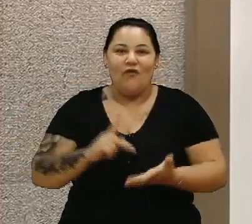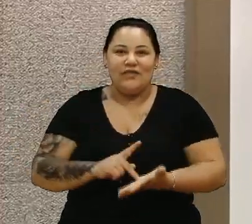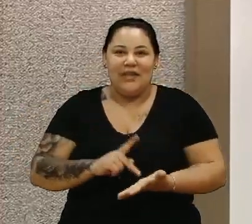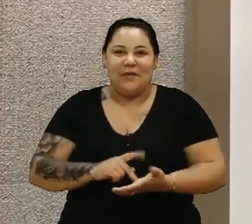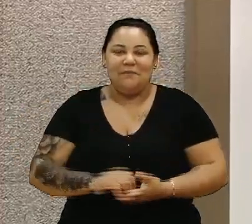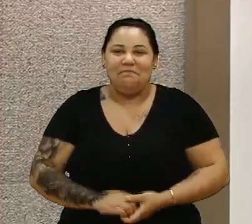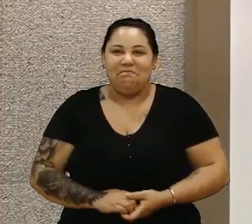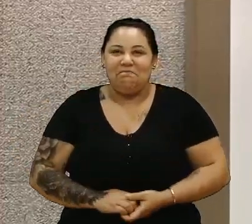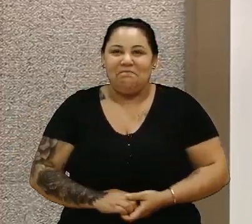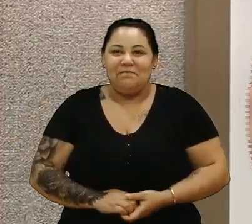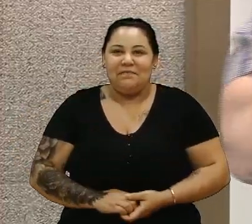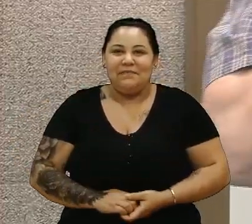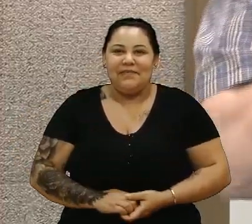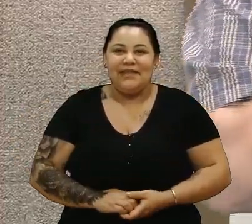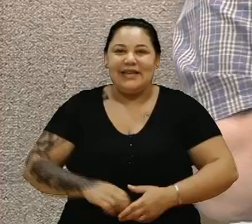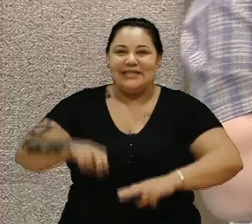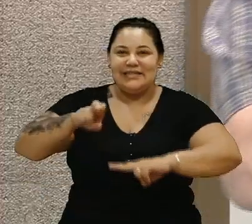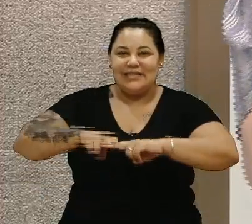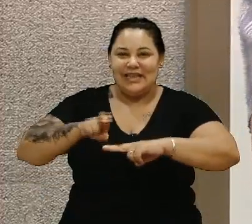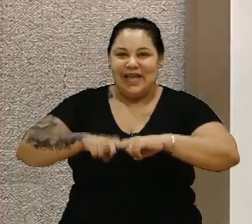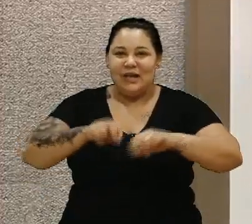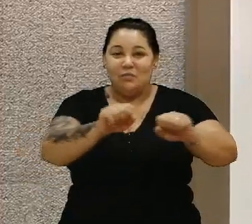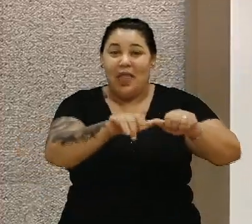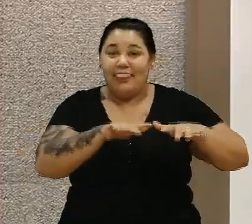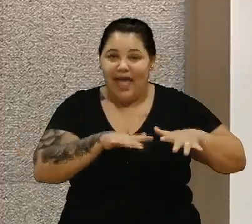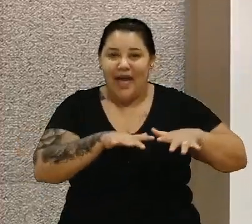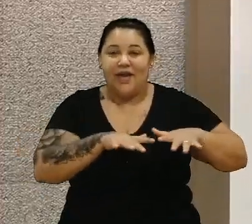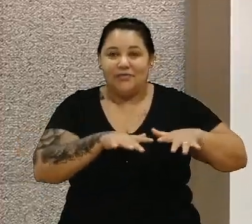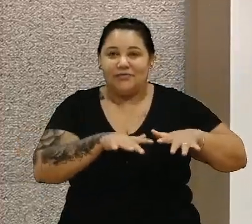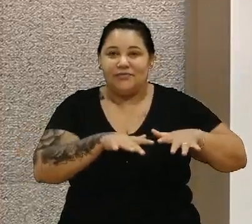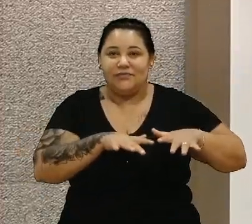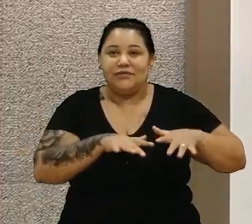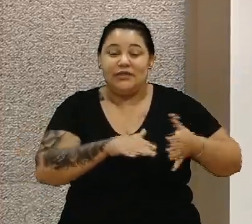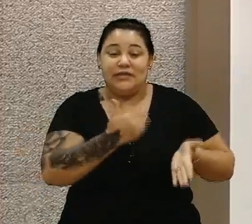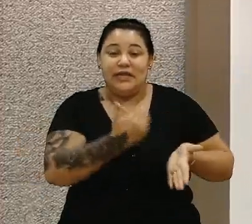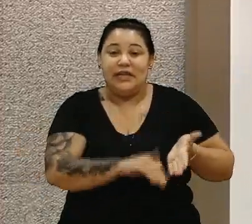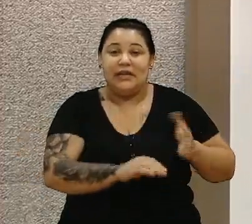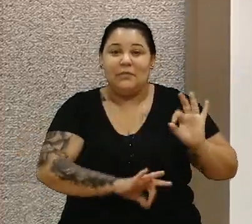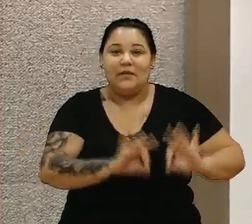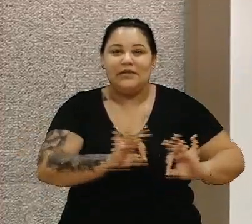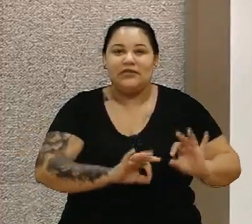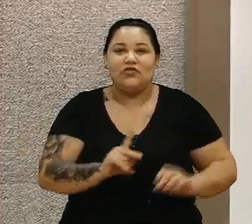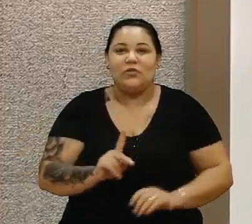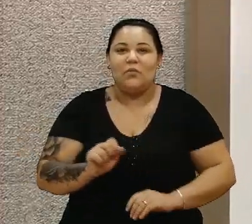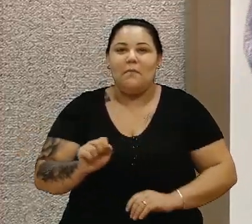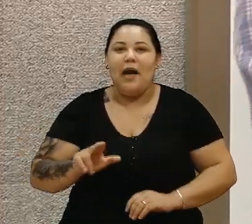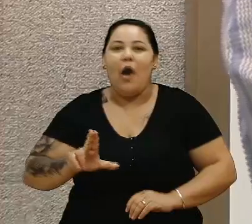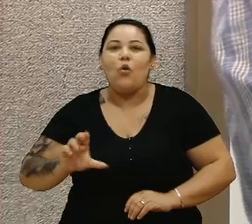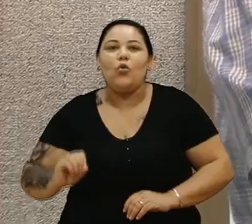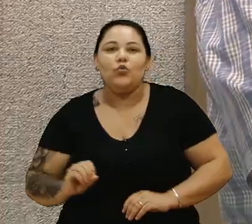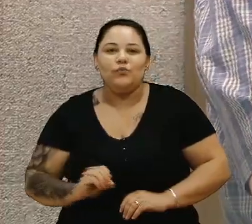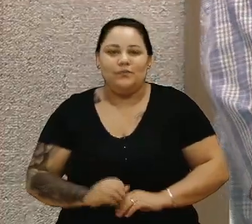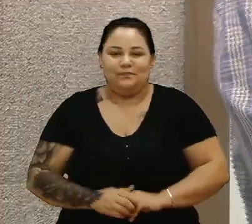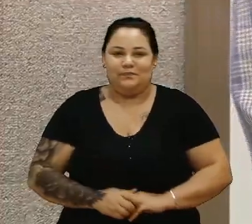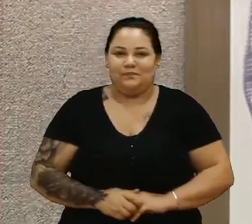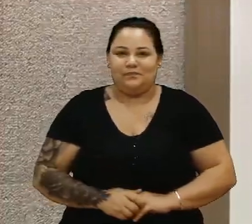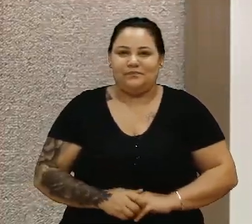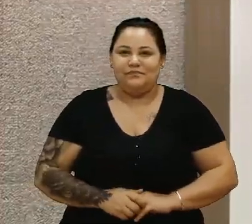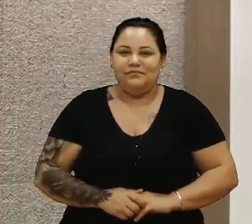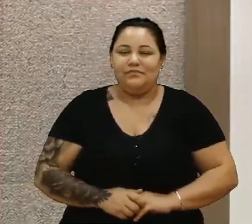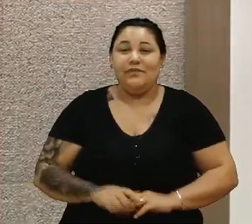aí no plenário o então secretário de Planejamento, Paulo Damer, que foi quem me